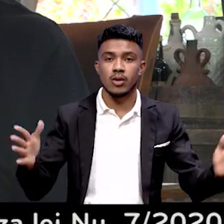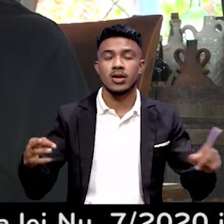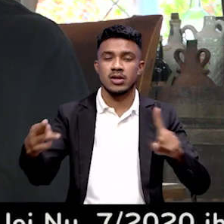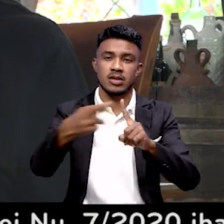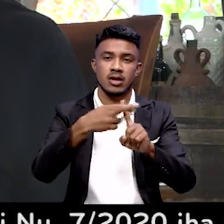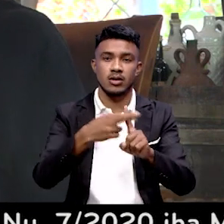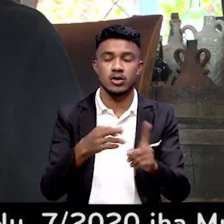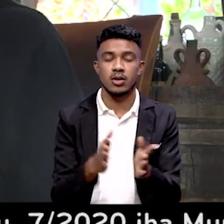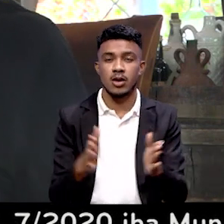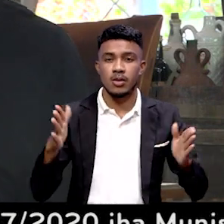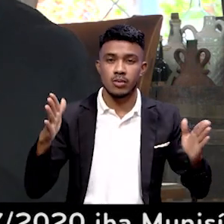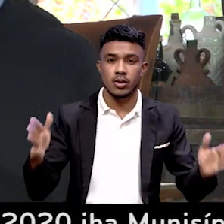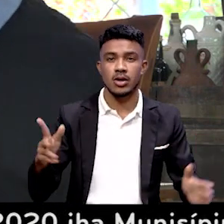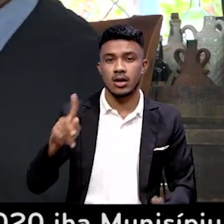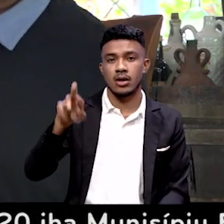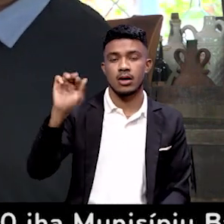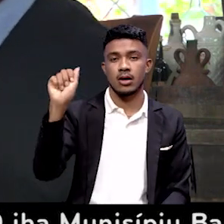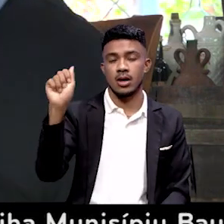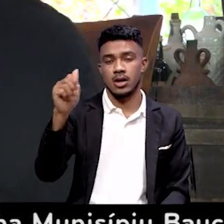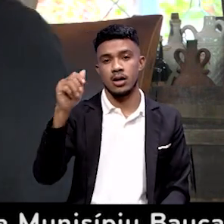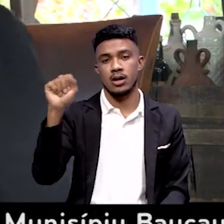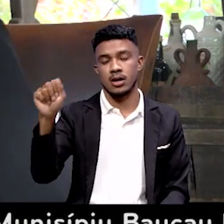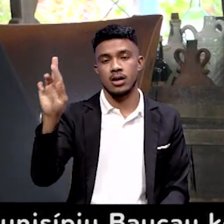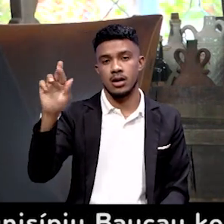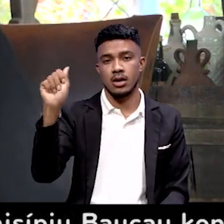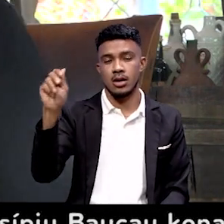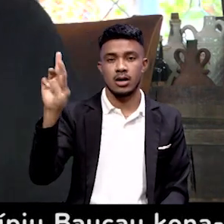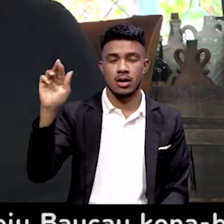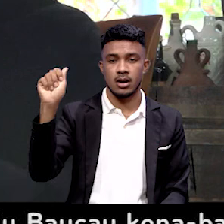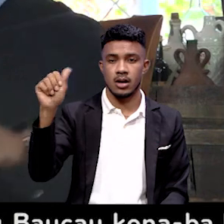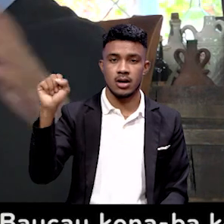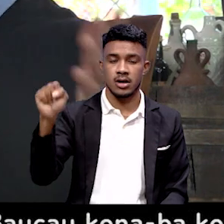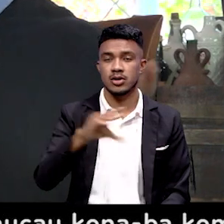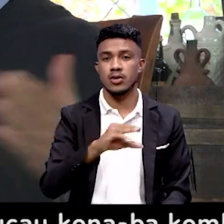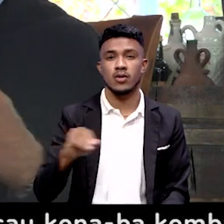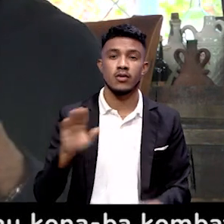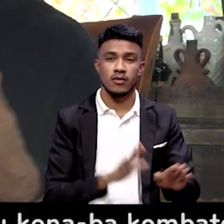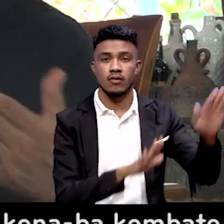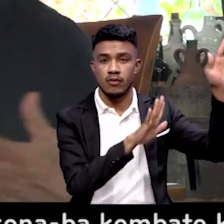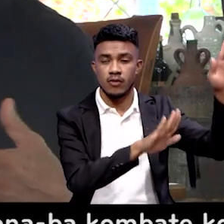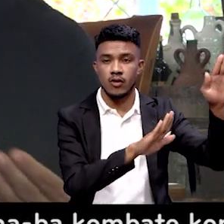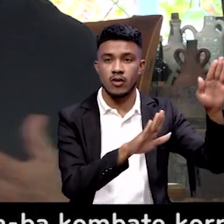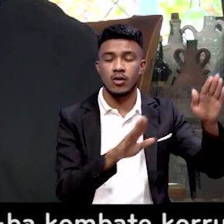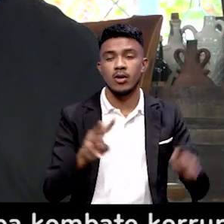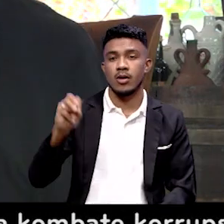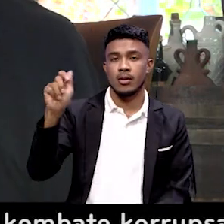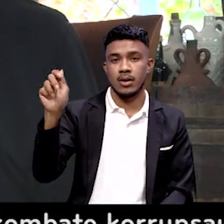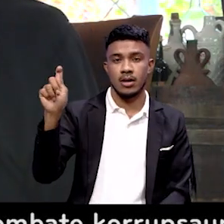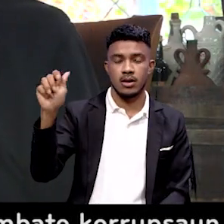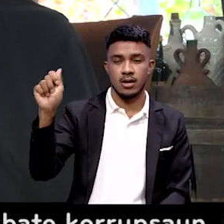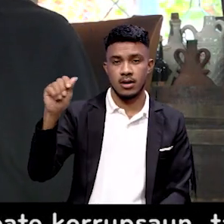violência boa Crarãs, violência Matevia, violência Timor, que Timor uma raça que é um